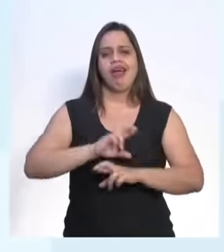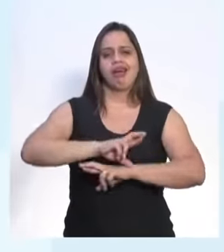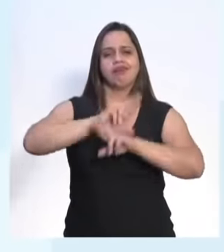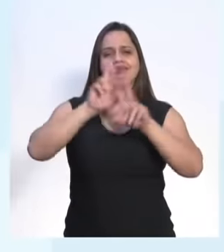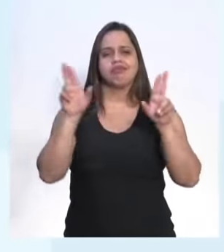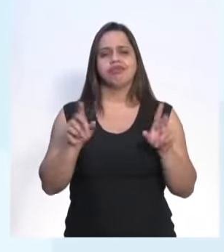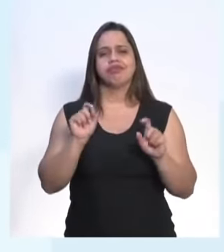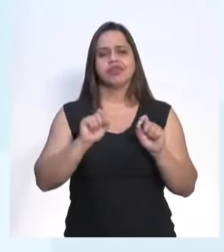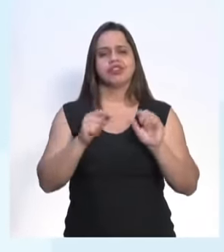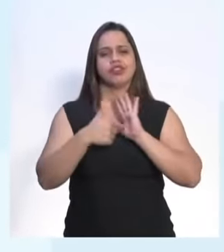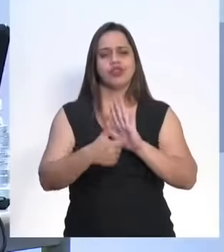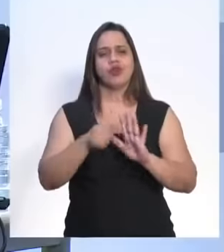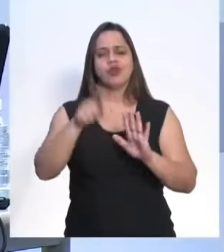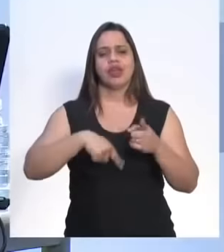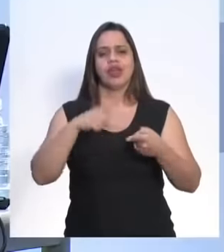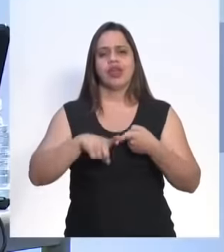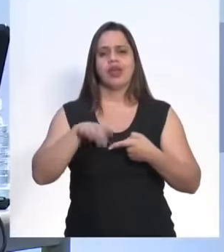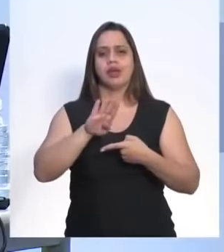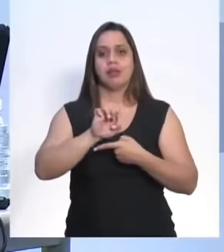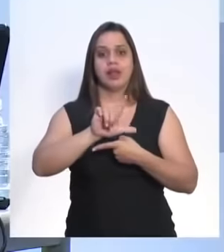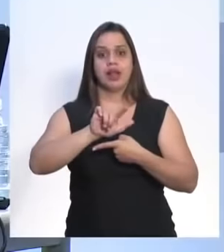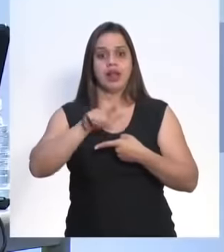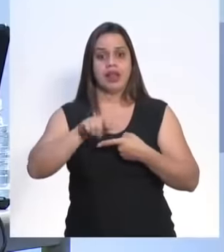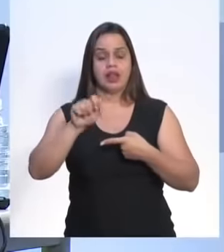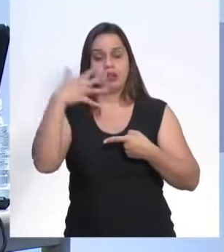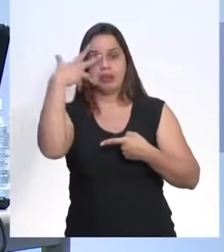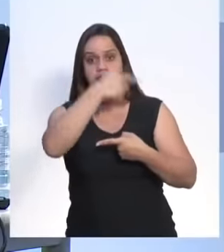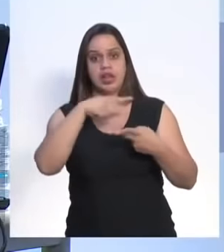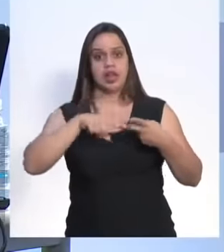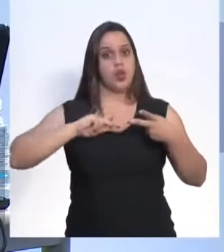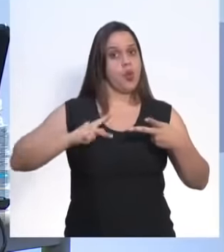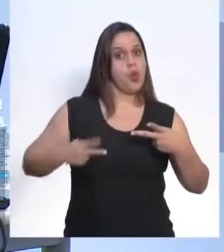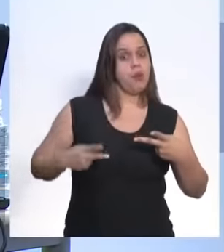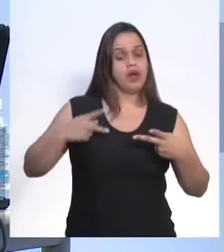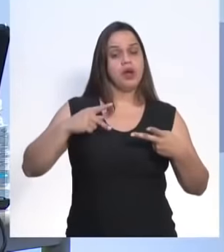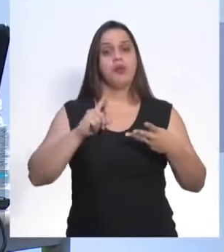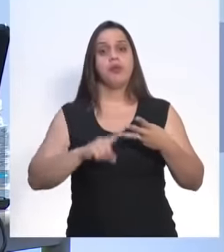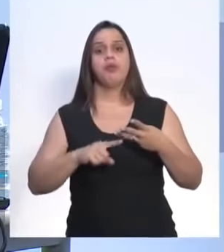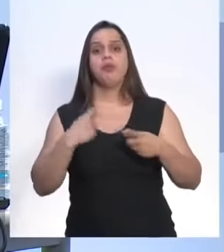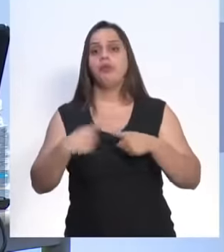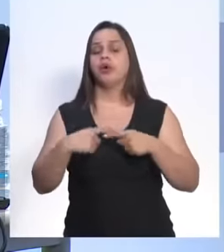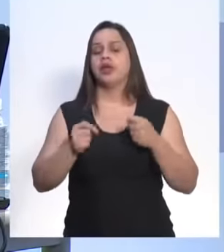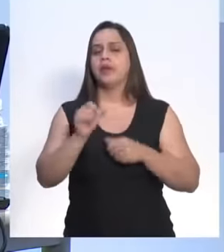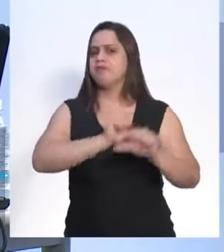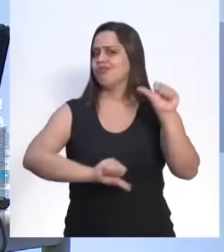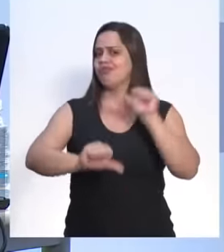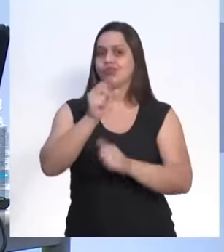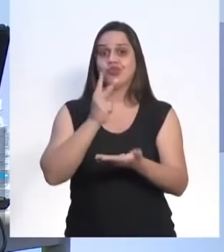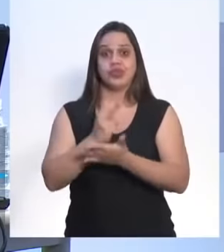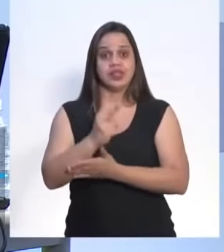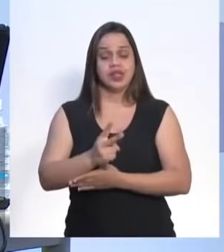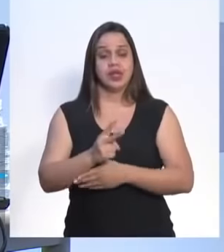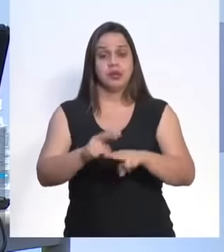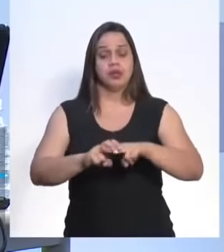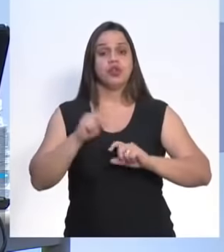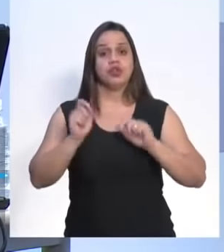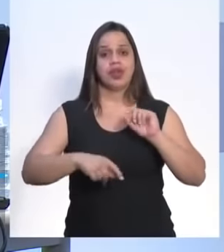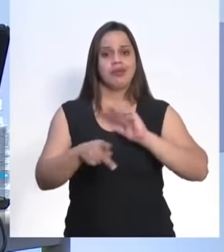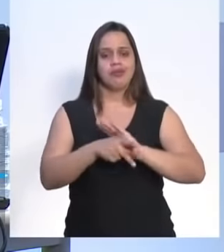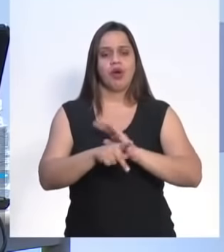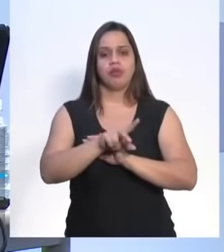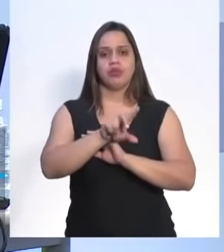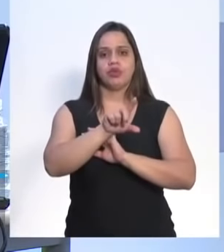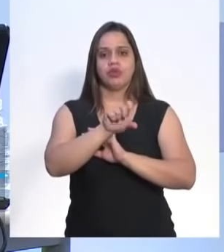que a gente colocou agora o beleza humano que nós falamos, porque isso muda constantemente, por isso que é situacional.